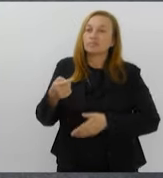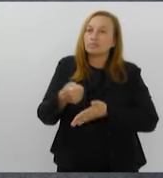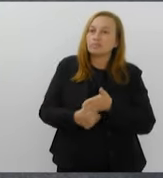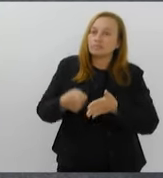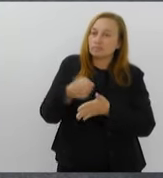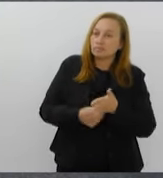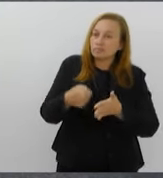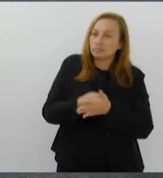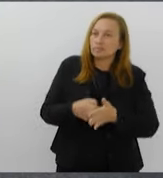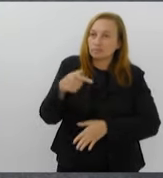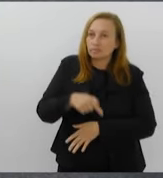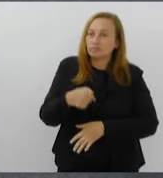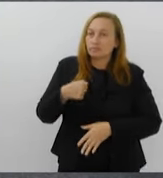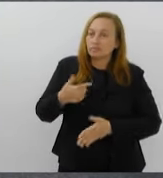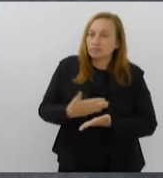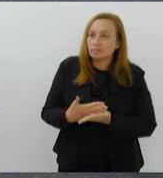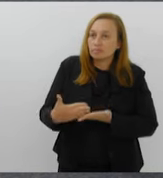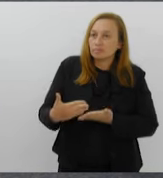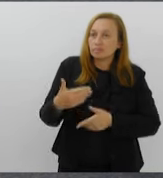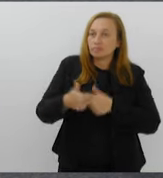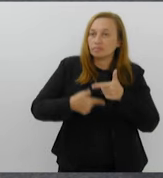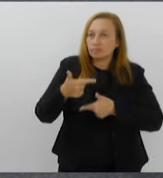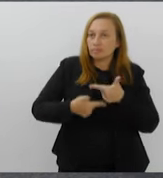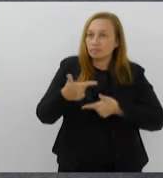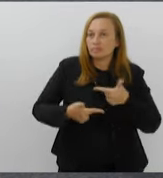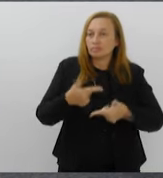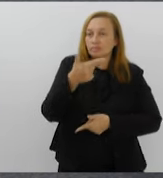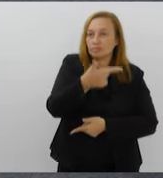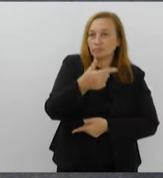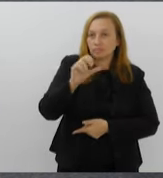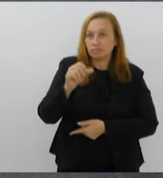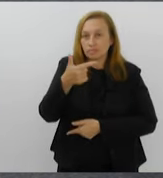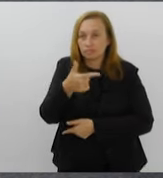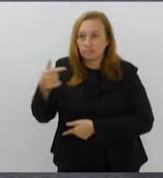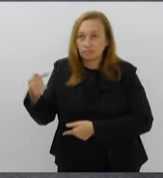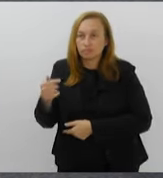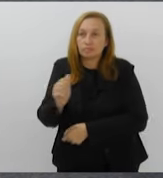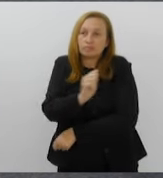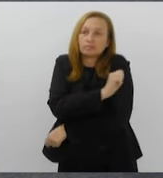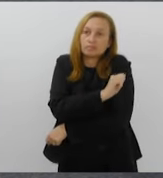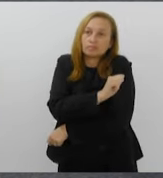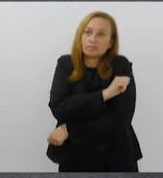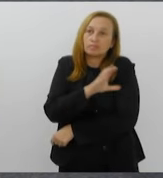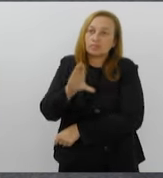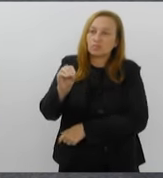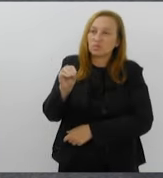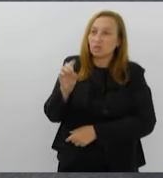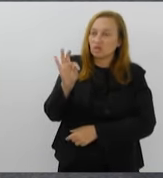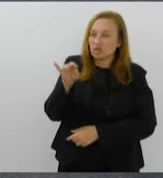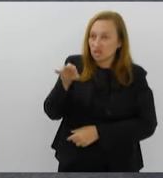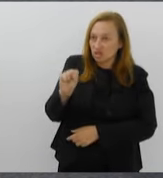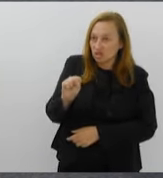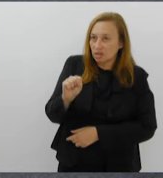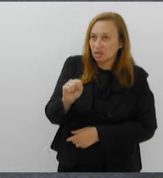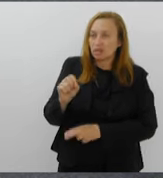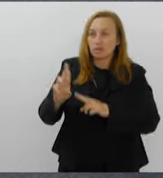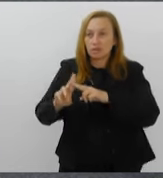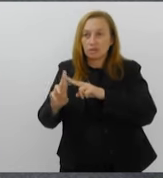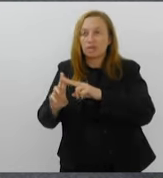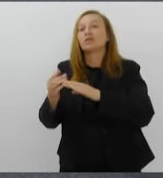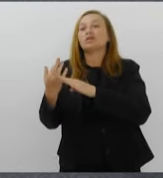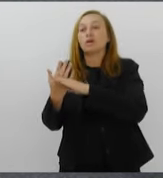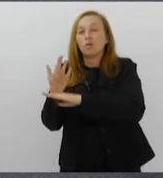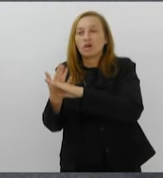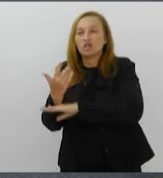aqui. Eu comecei essa batalha lá em 2017 como estudante cotista da UERJ. Em 2020,